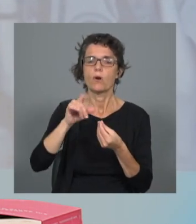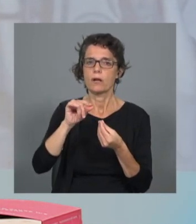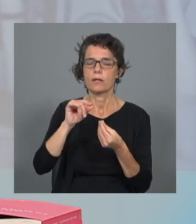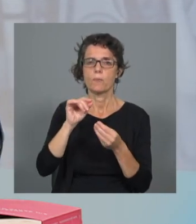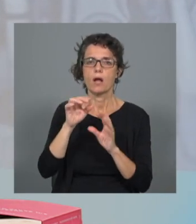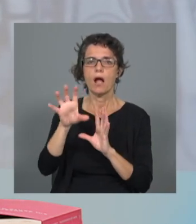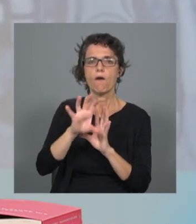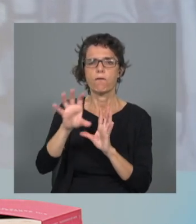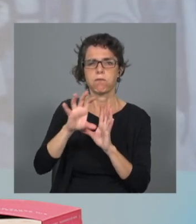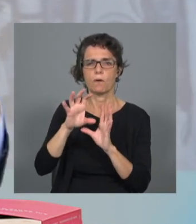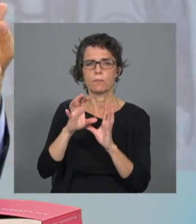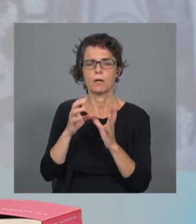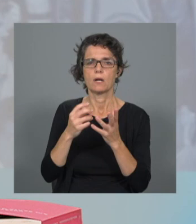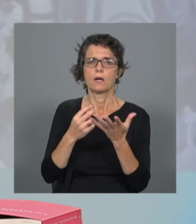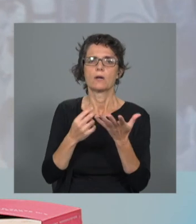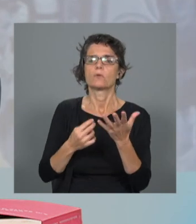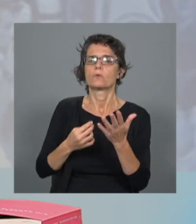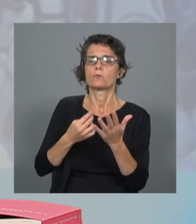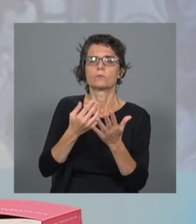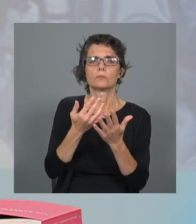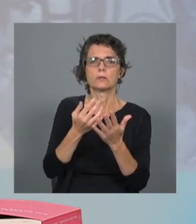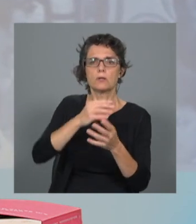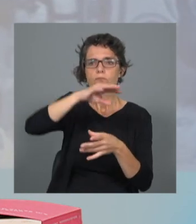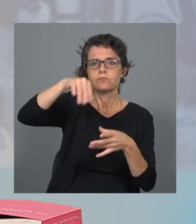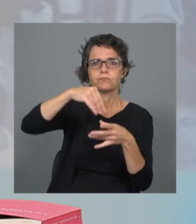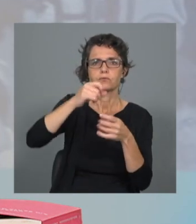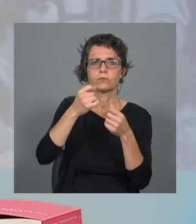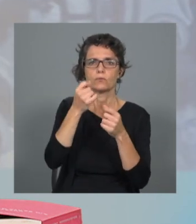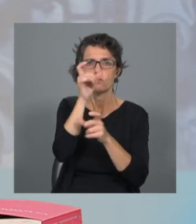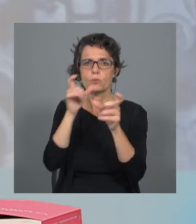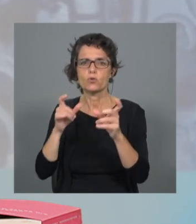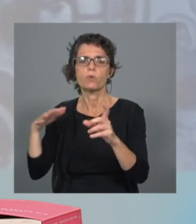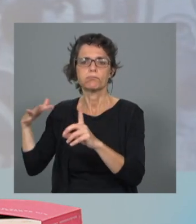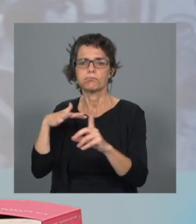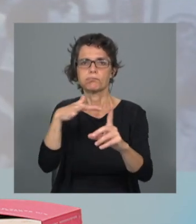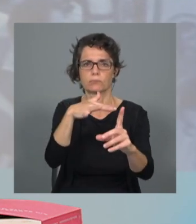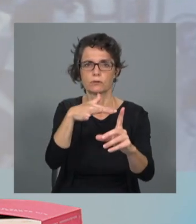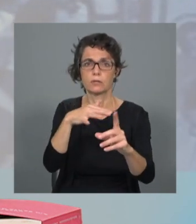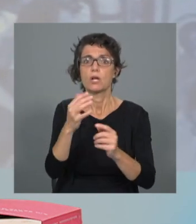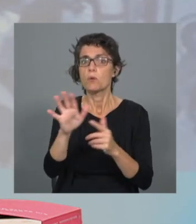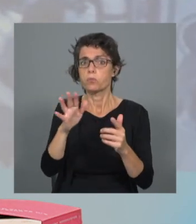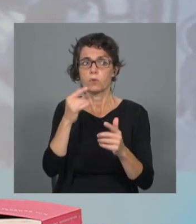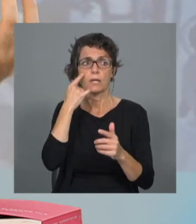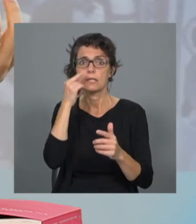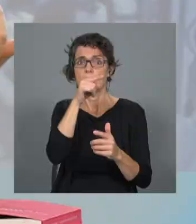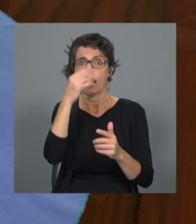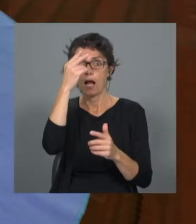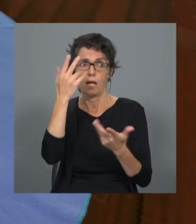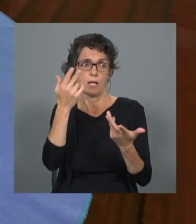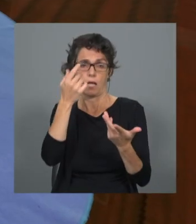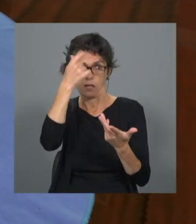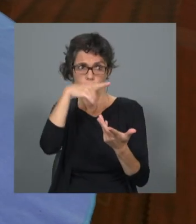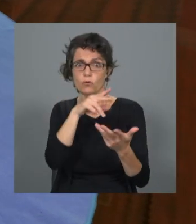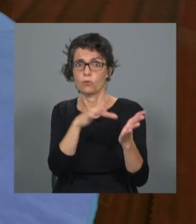seus discípulos, dá-lhes voz de comer, lançai as redes. Há muitos momentos em que Jesus não faz as coisas sozinho, nem na oração.